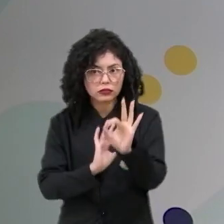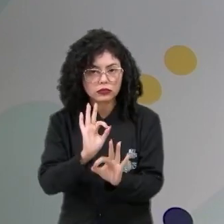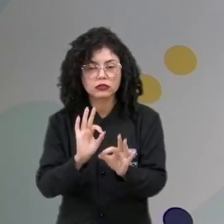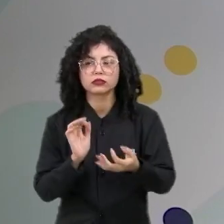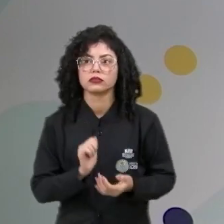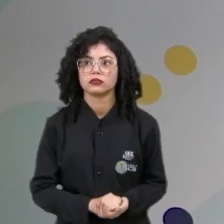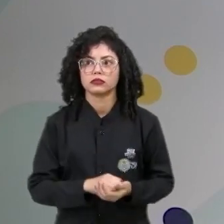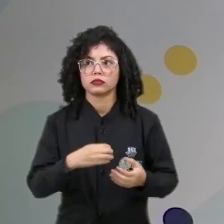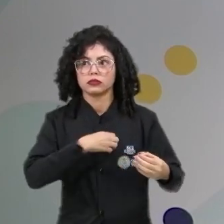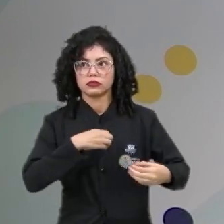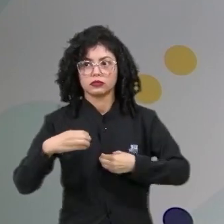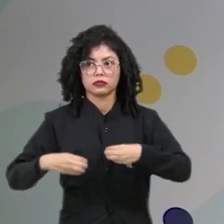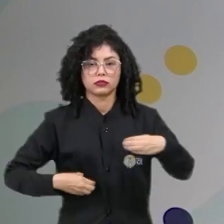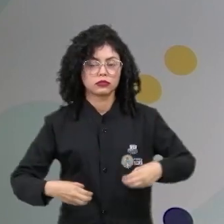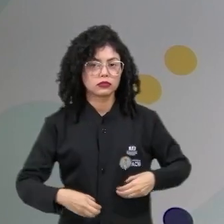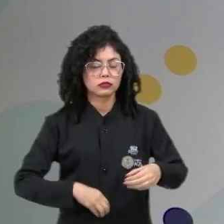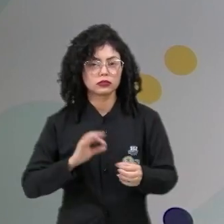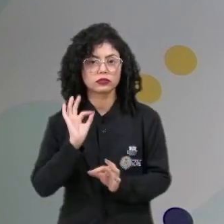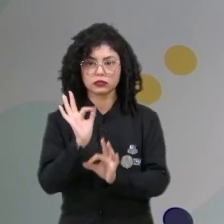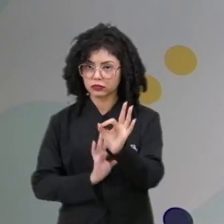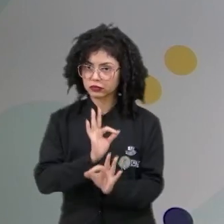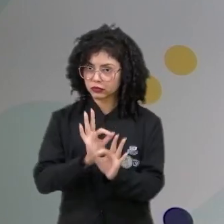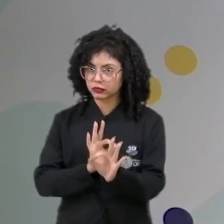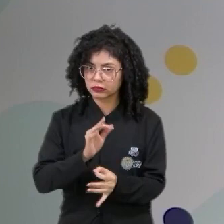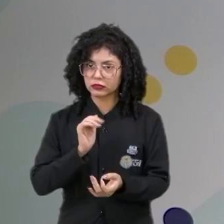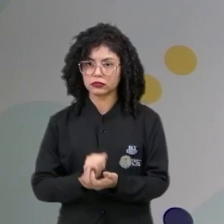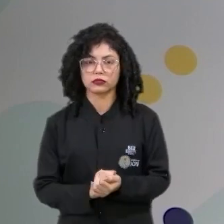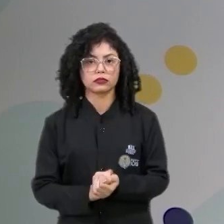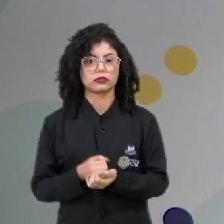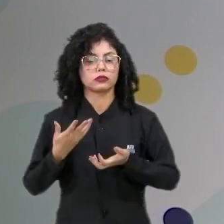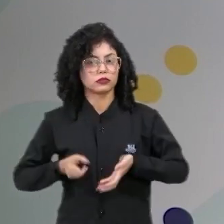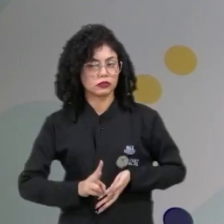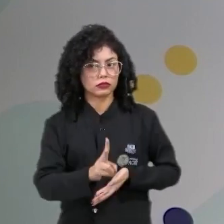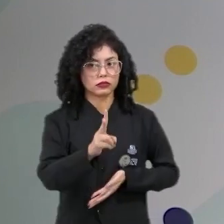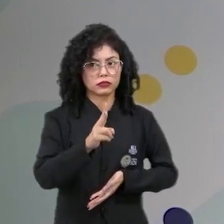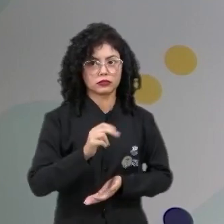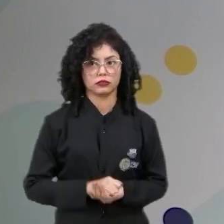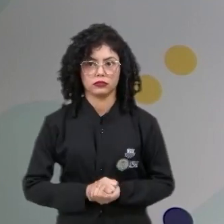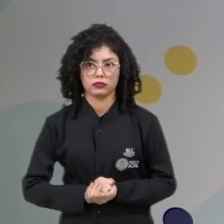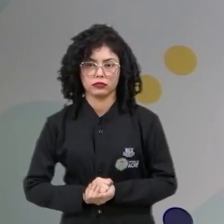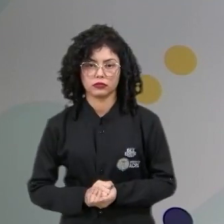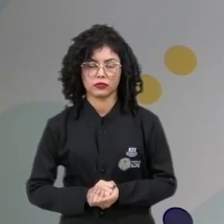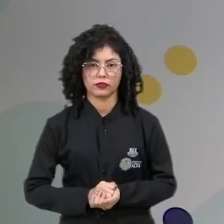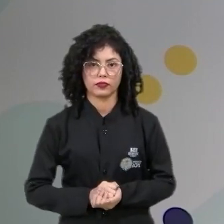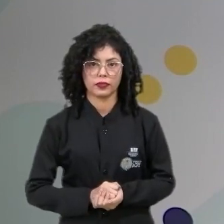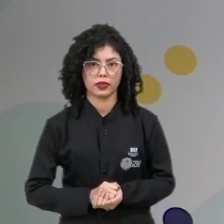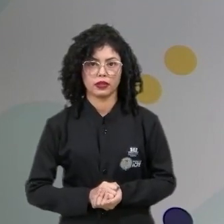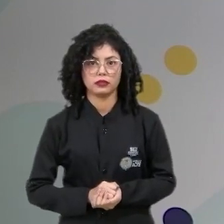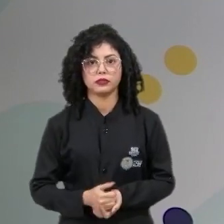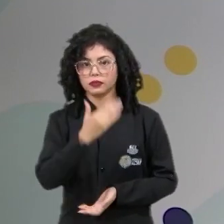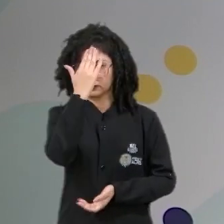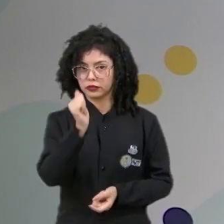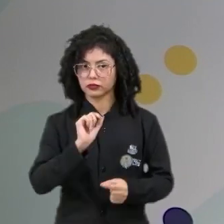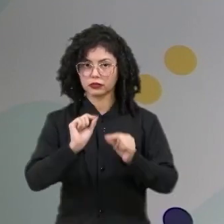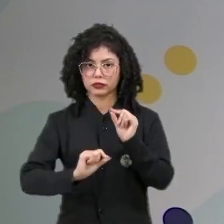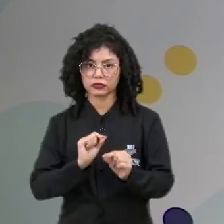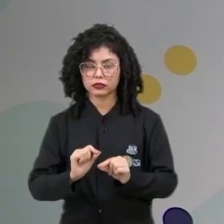aquele órgão funciona, como aquele ser se mantém. Então, sabendo